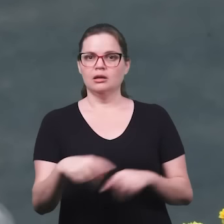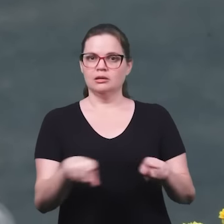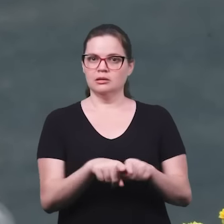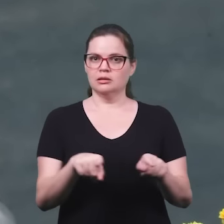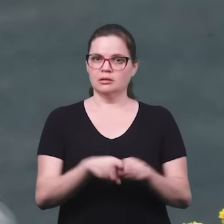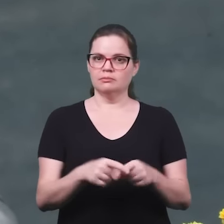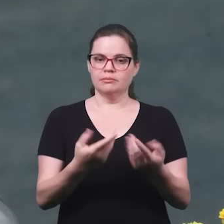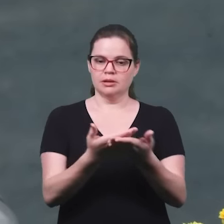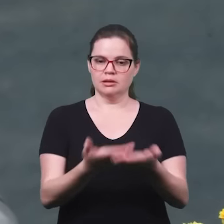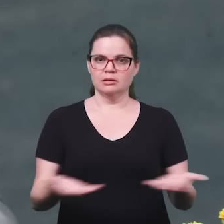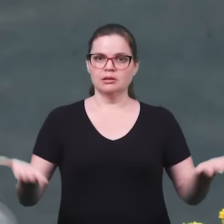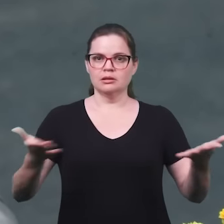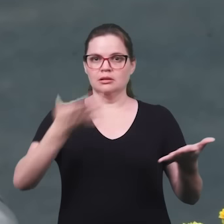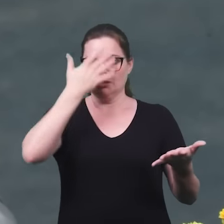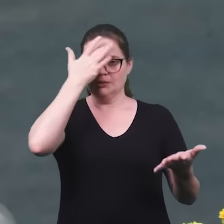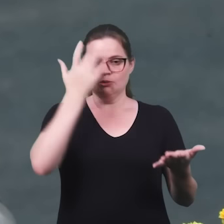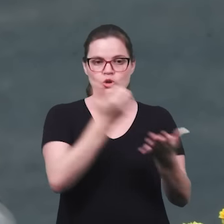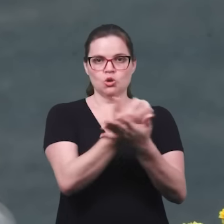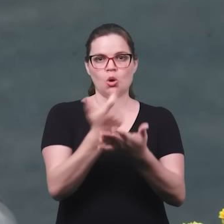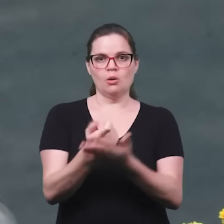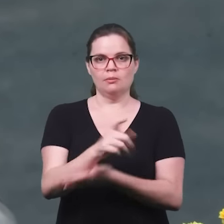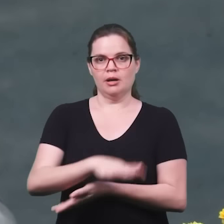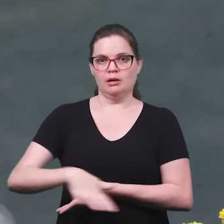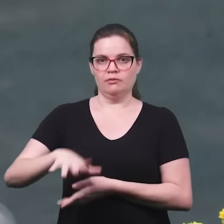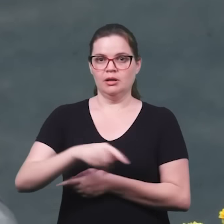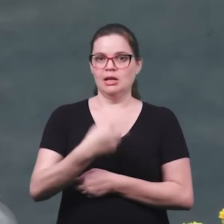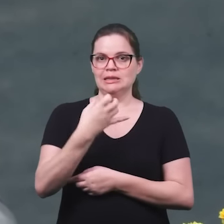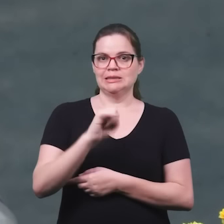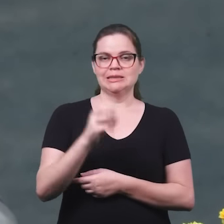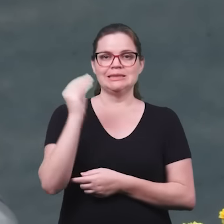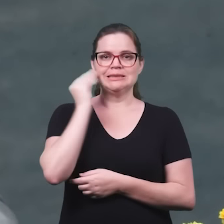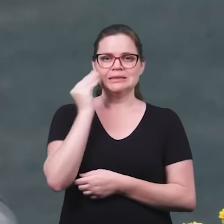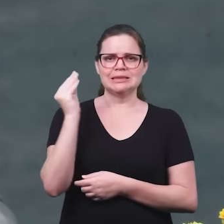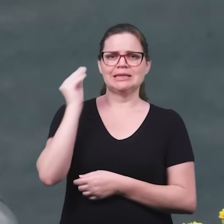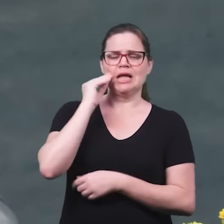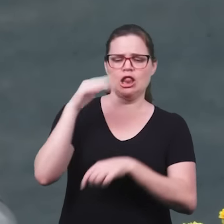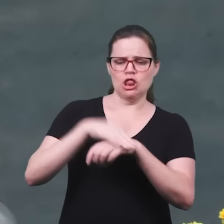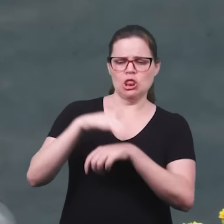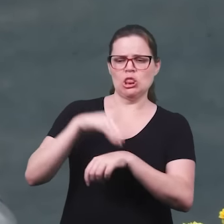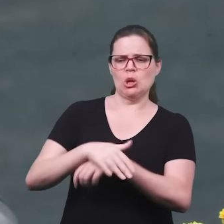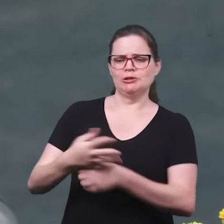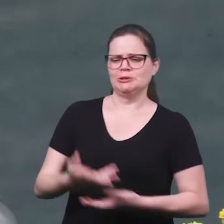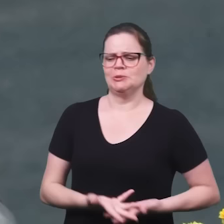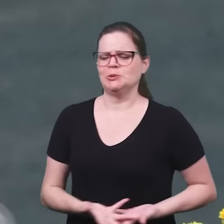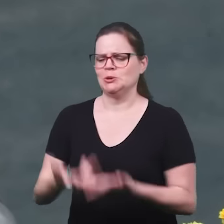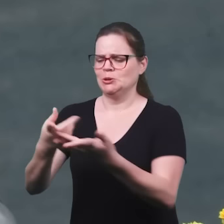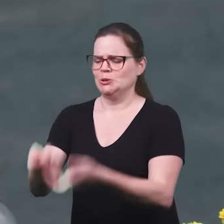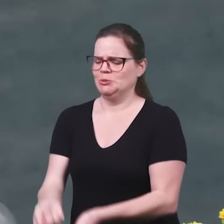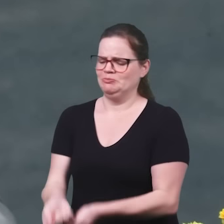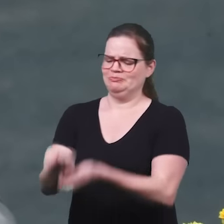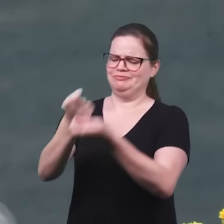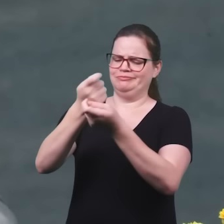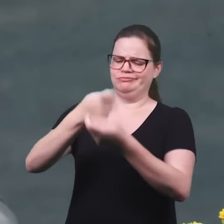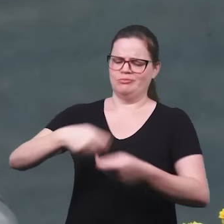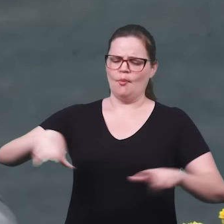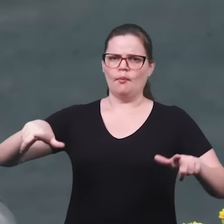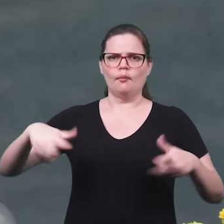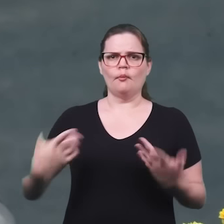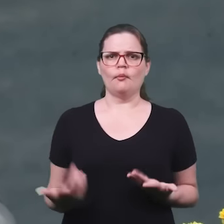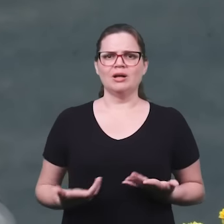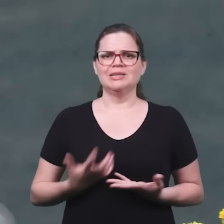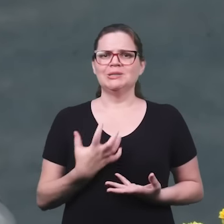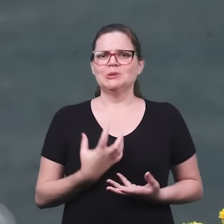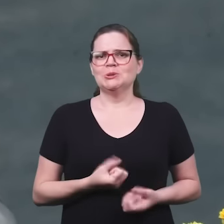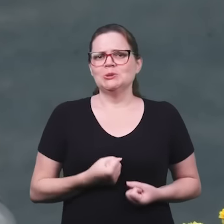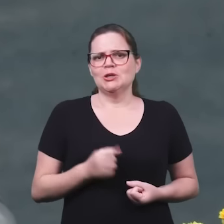da alimentação das pessoas ali às margens do Mar da Galileia. A frustração de ter trabalhado a noite toda sem resultado não era só